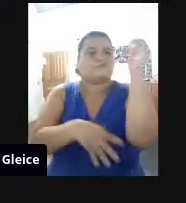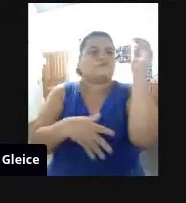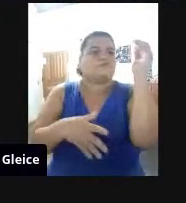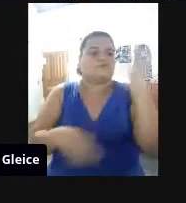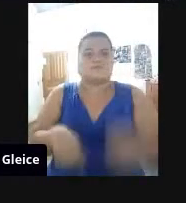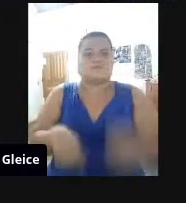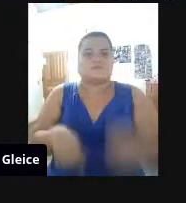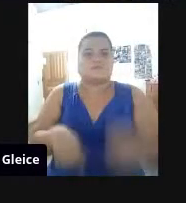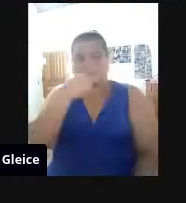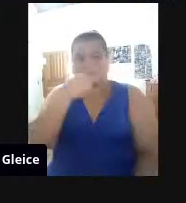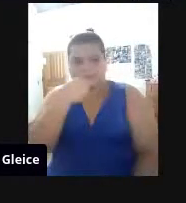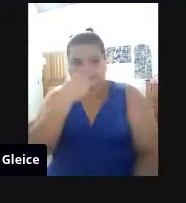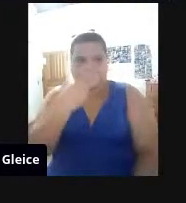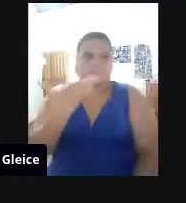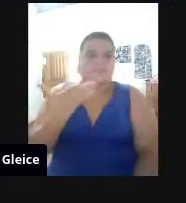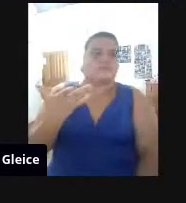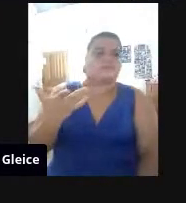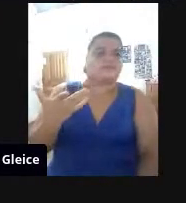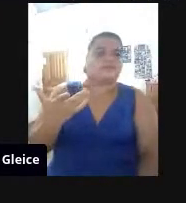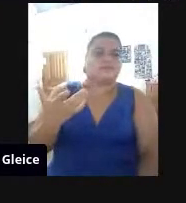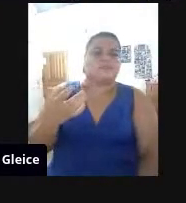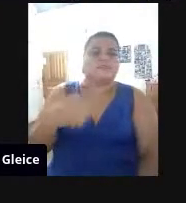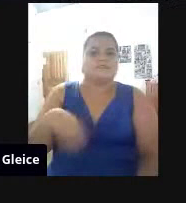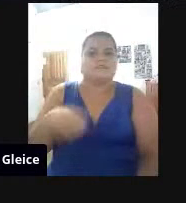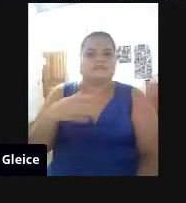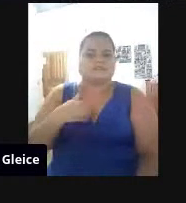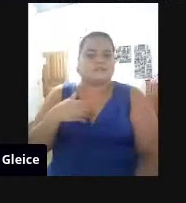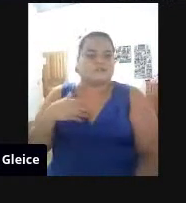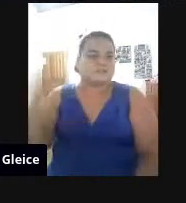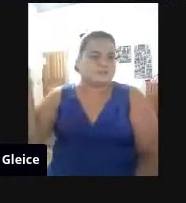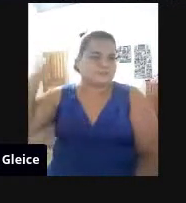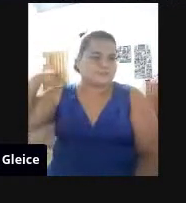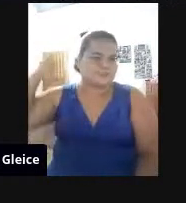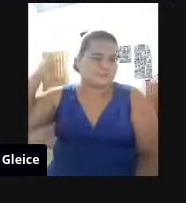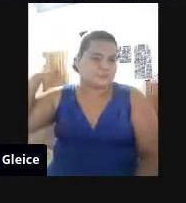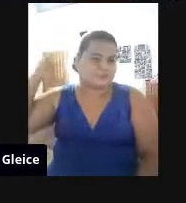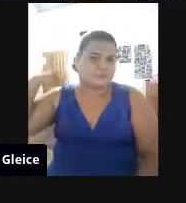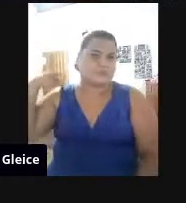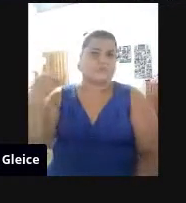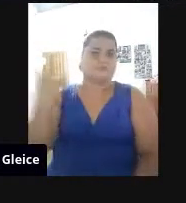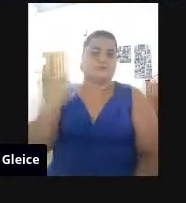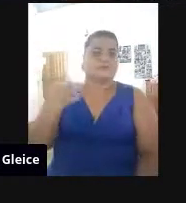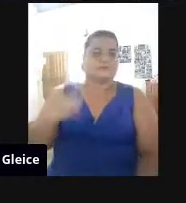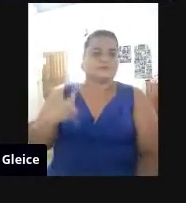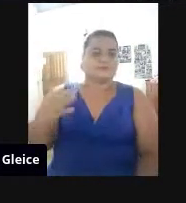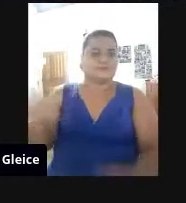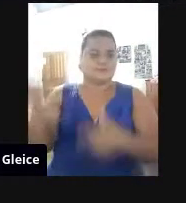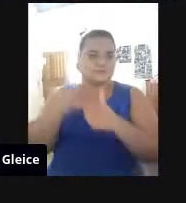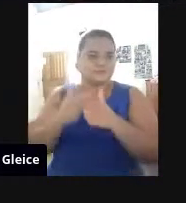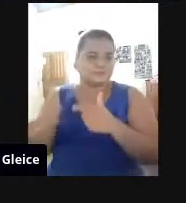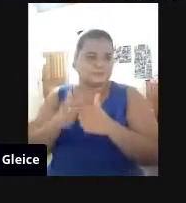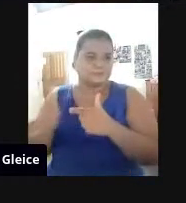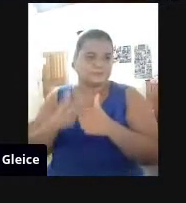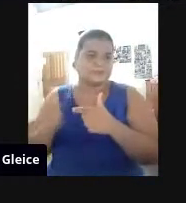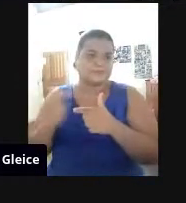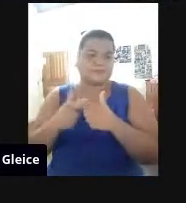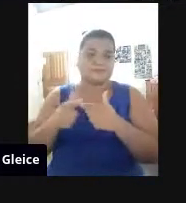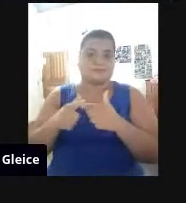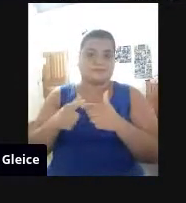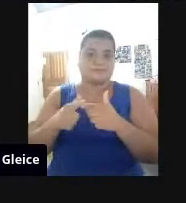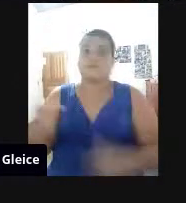o peito congestionado, presença de muco, infecções respiratórias, eczema e dermatite. Então, a gente vê sintomas tanto